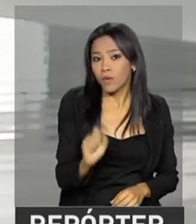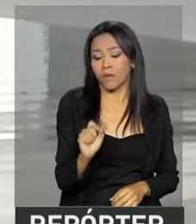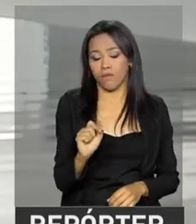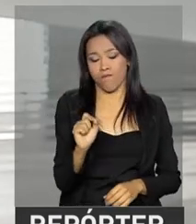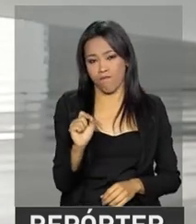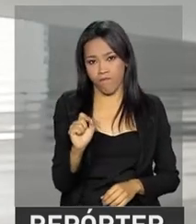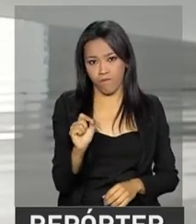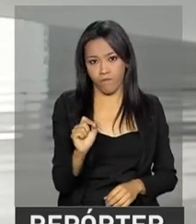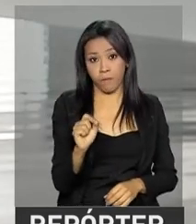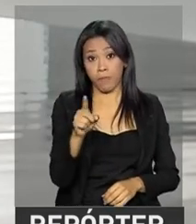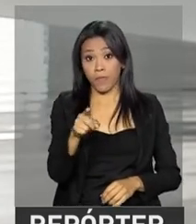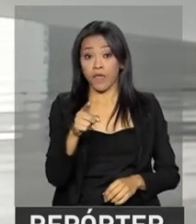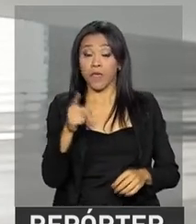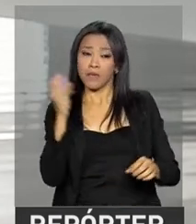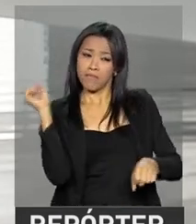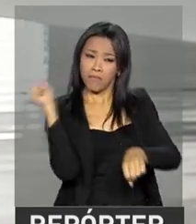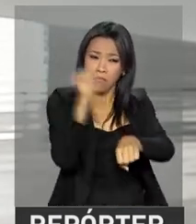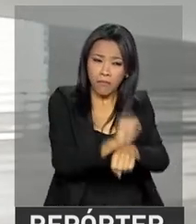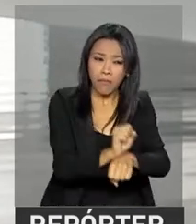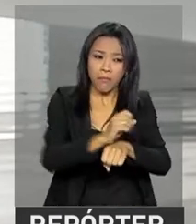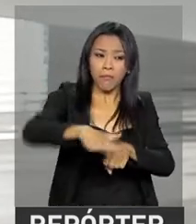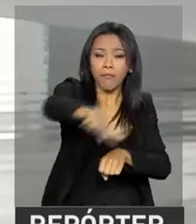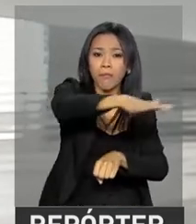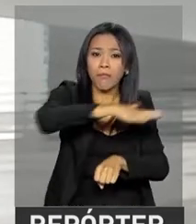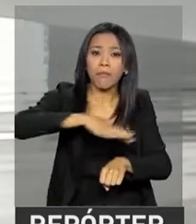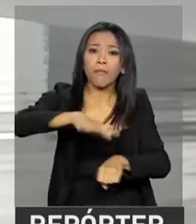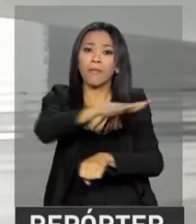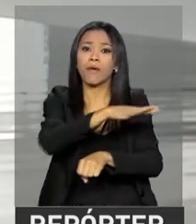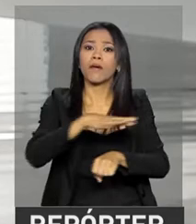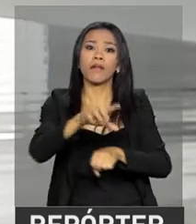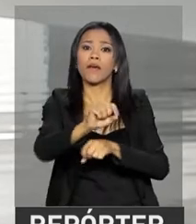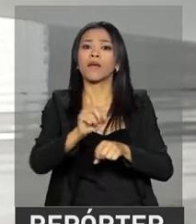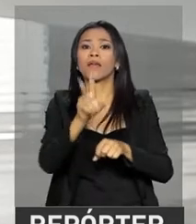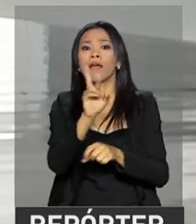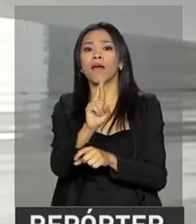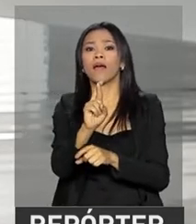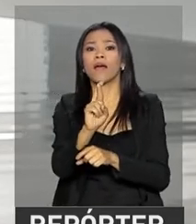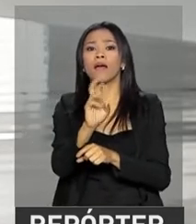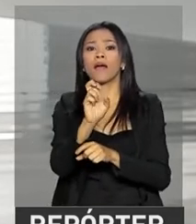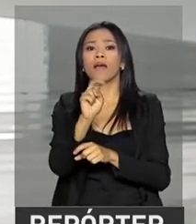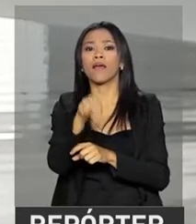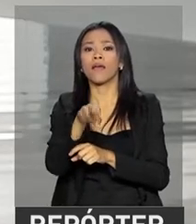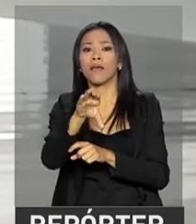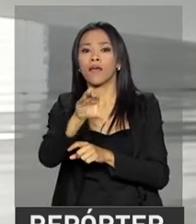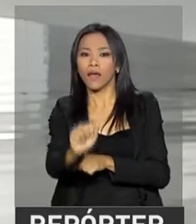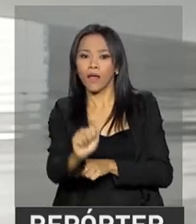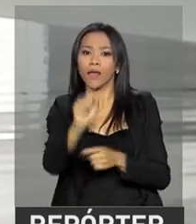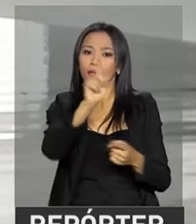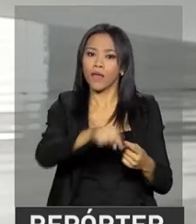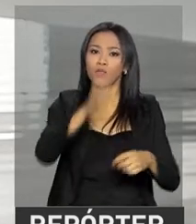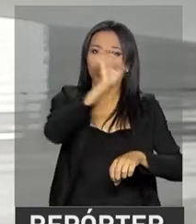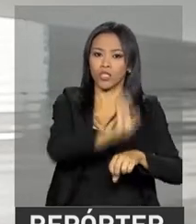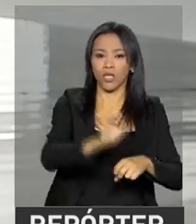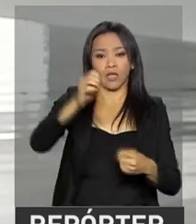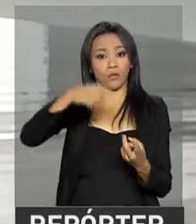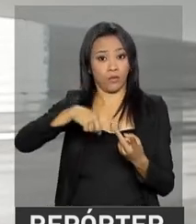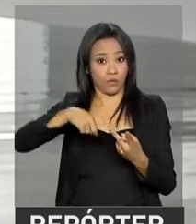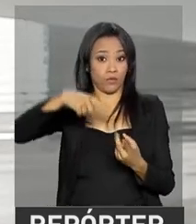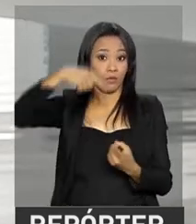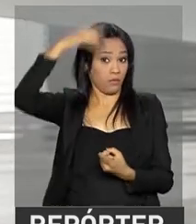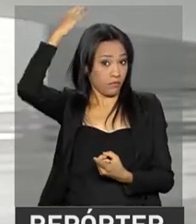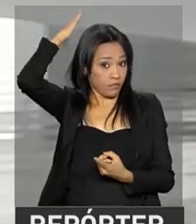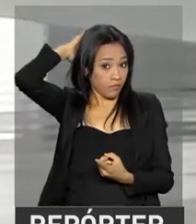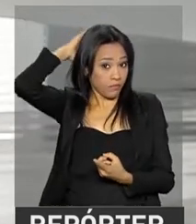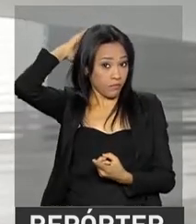extinção da Reserva Nacional de Cobre e Associados, a Renca, que fica entre os estados do Pará e do Amapá.